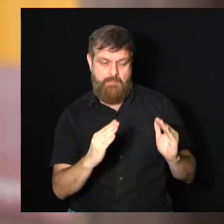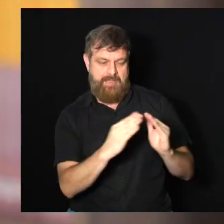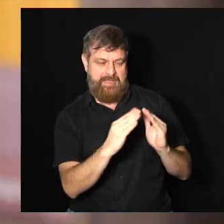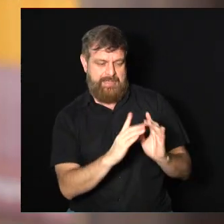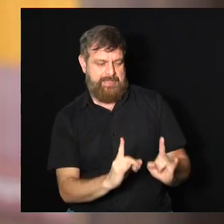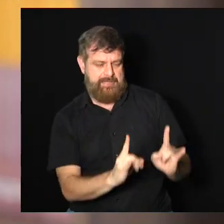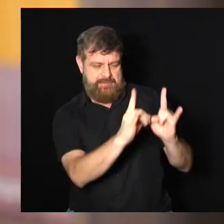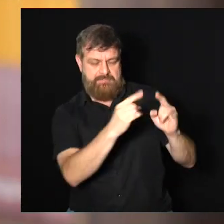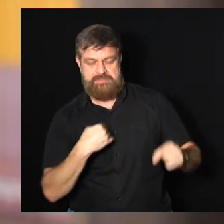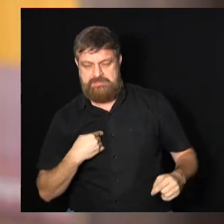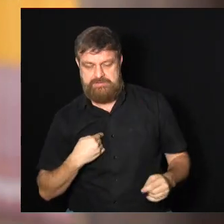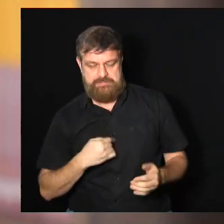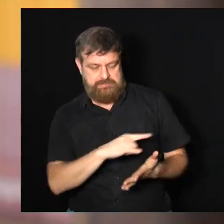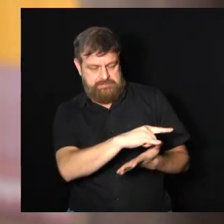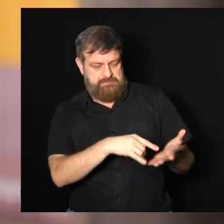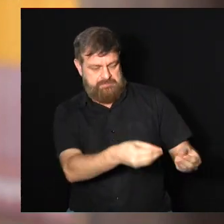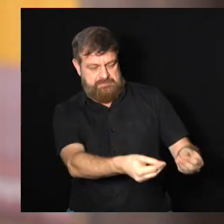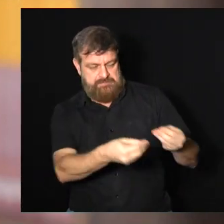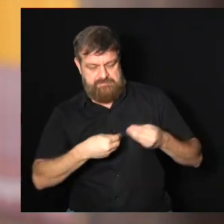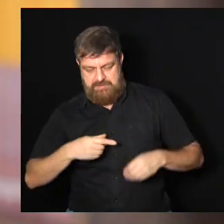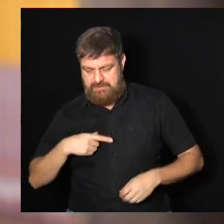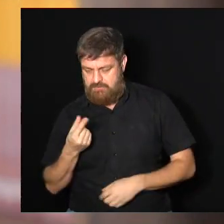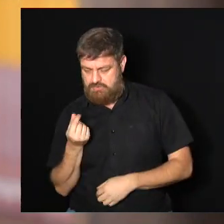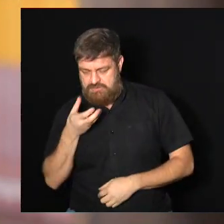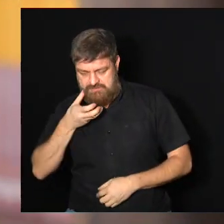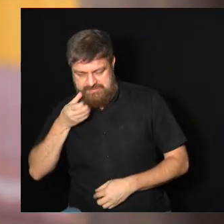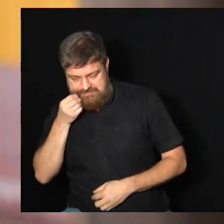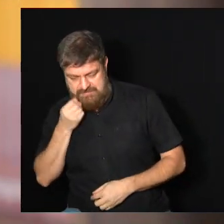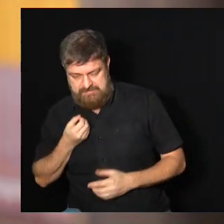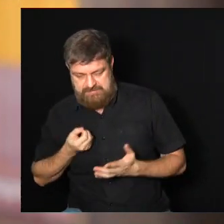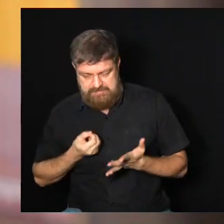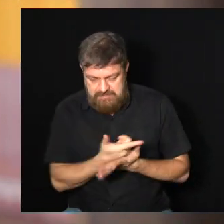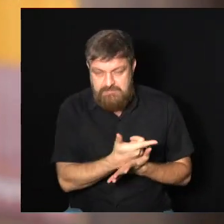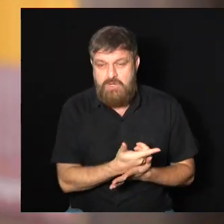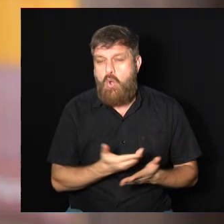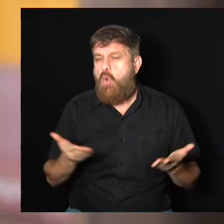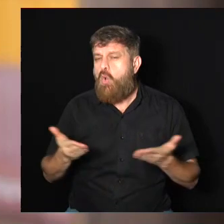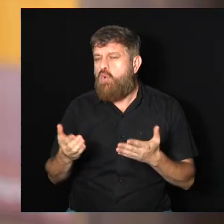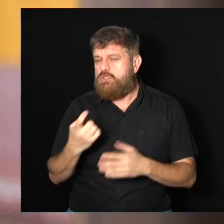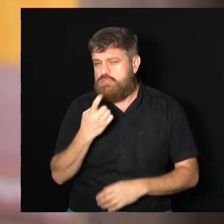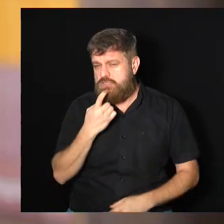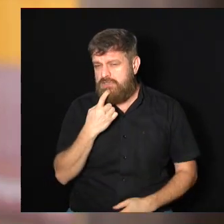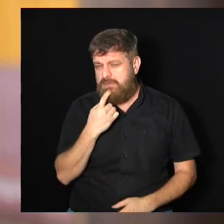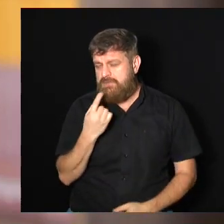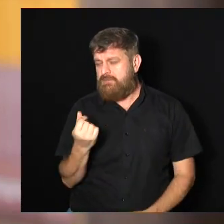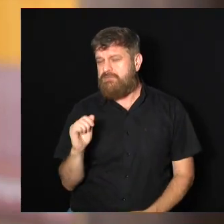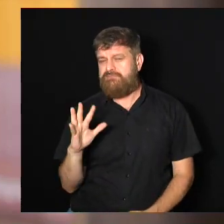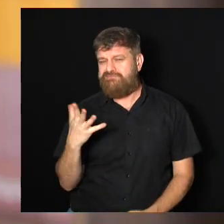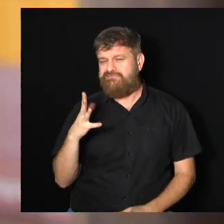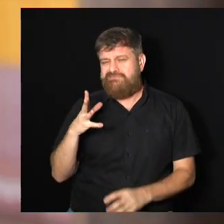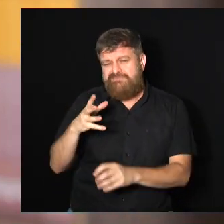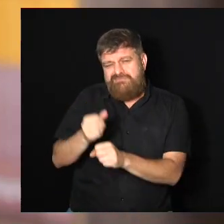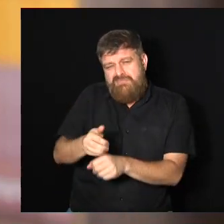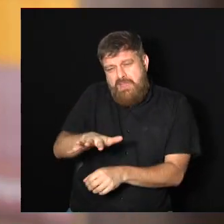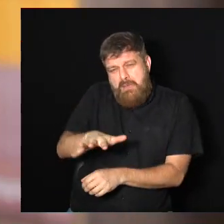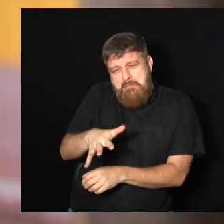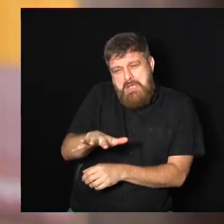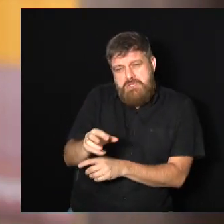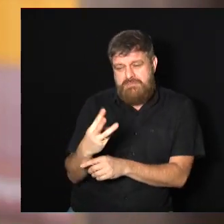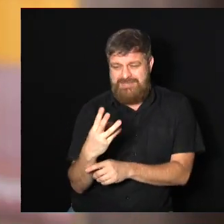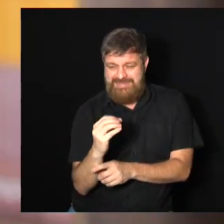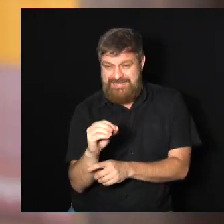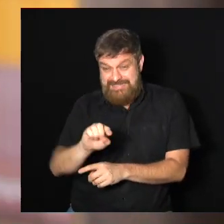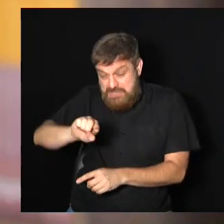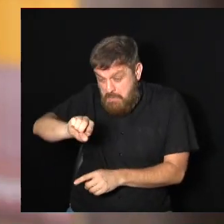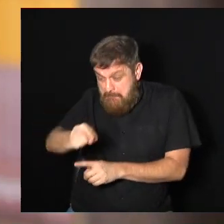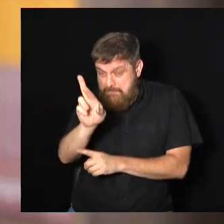a questão aí é o quê? É o custo que você terá. Para se comprar hoje um imóvel na região de Campinas, a gente estima que vai se gastar em torno de R$300